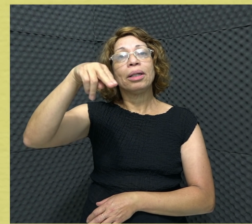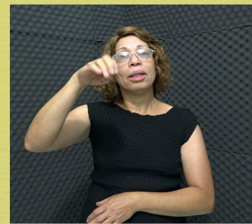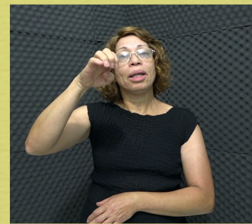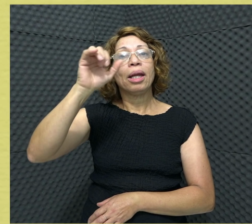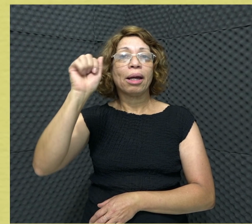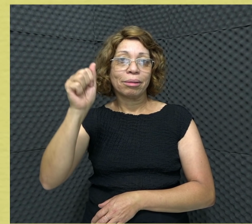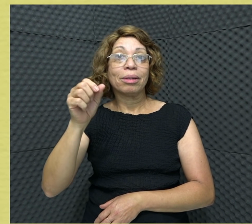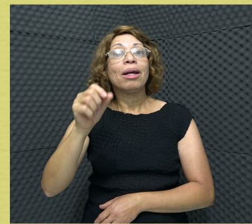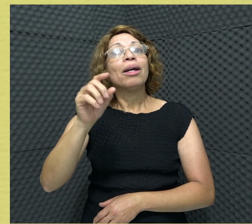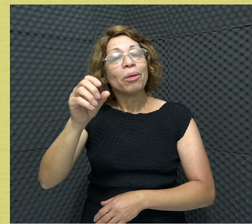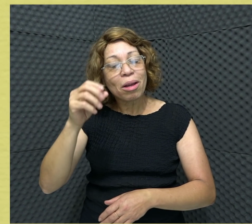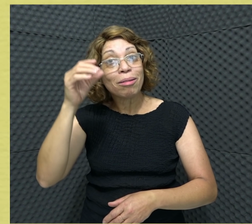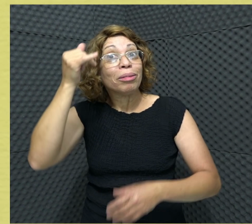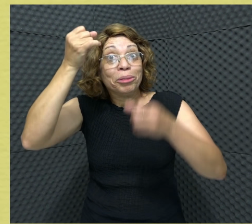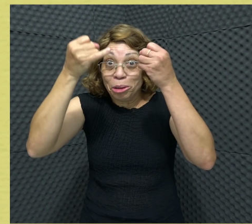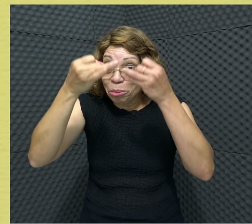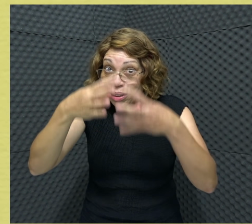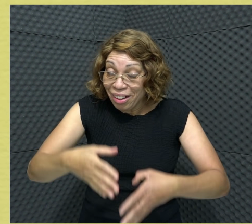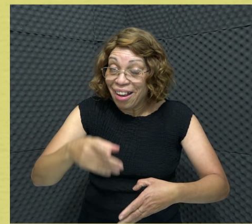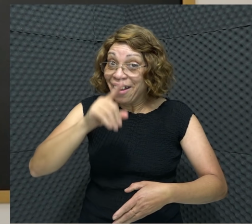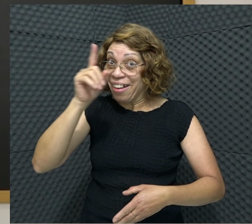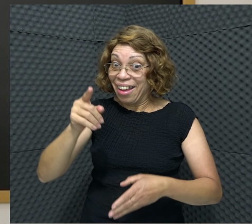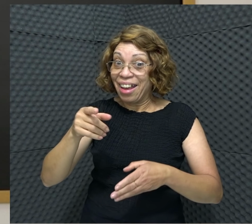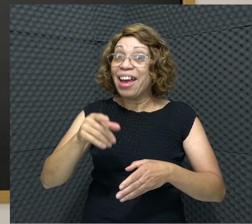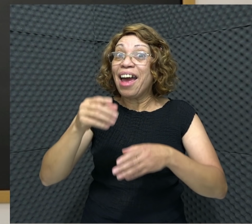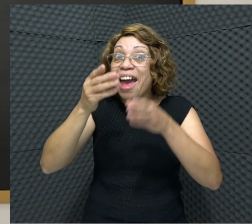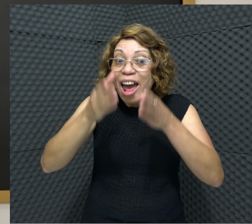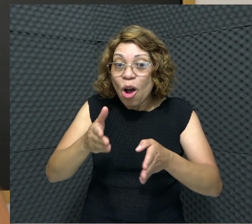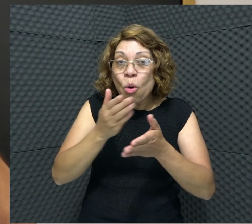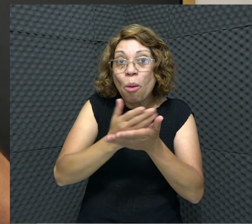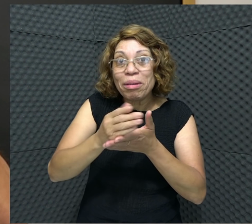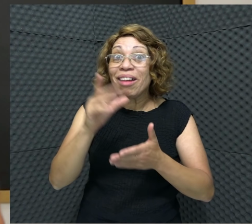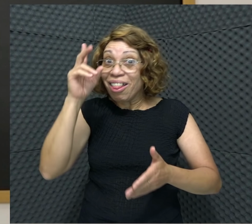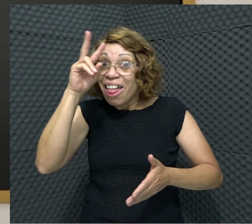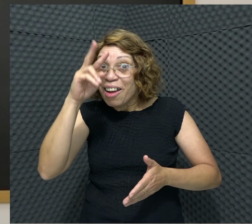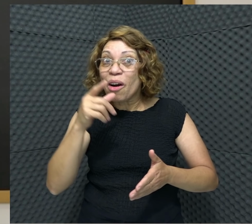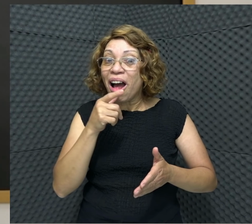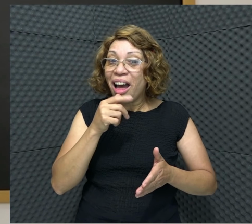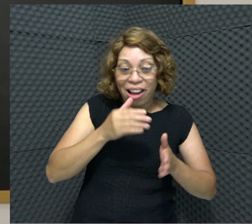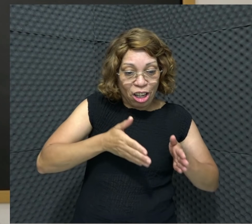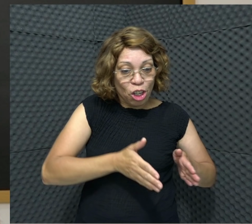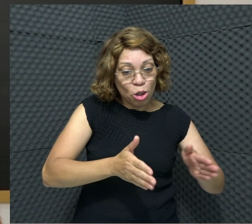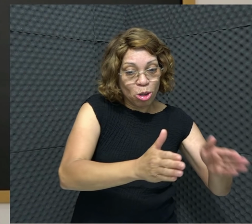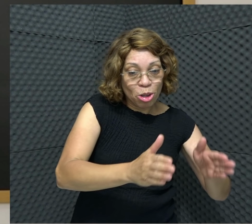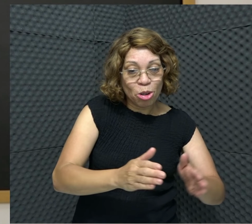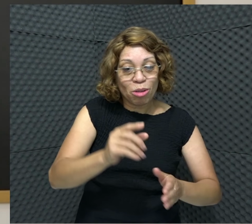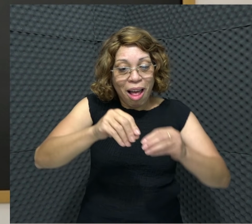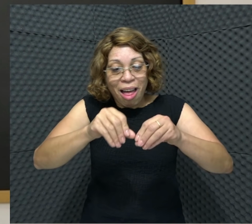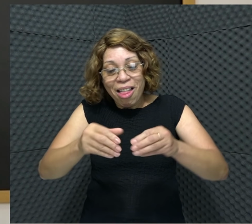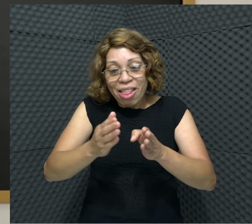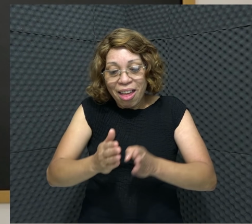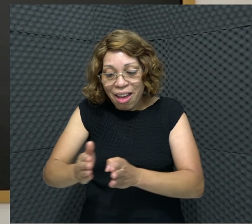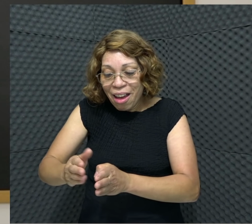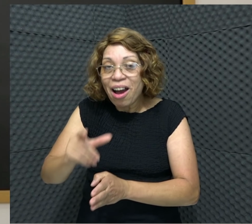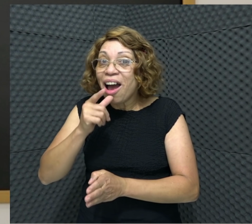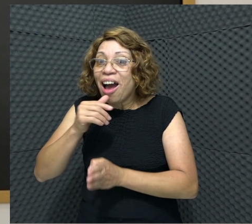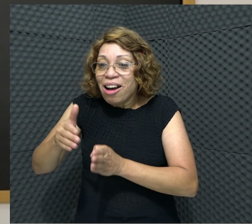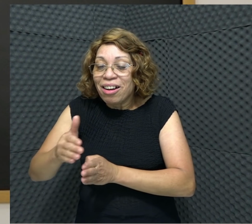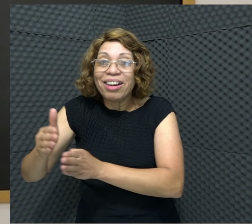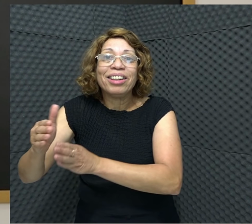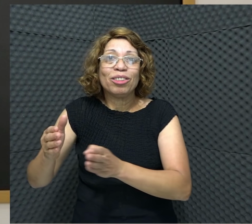origem da matemática, eu lhe expliquei que a Mesopotâmia era o berço um dos berços da civilização